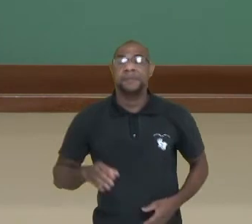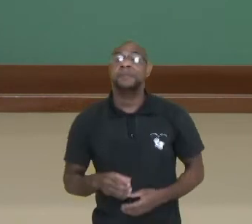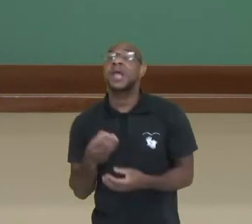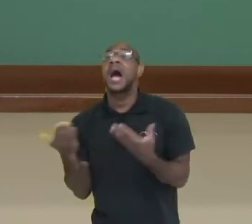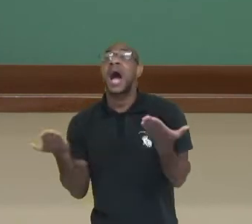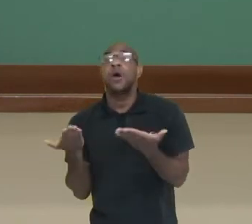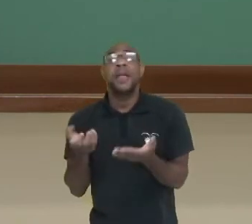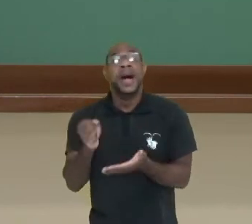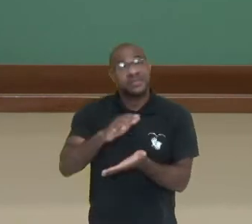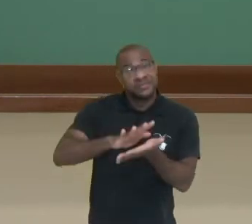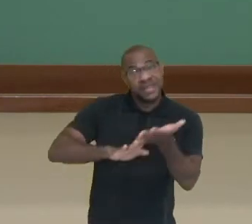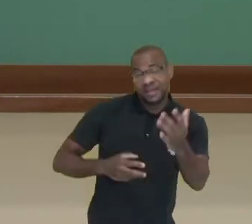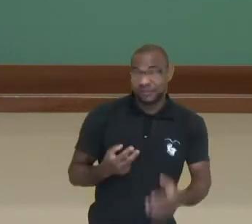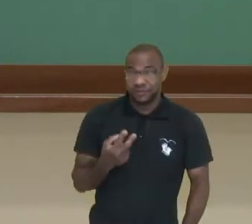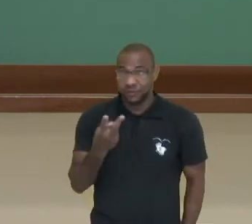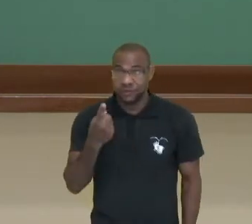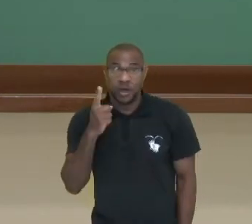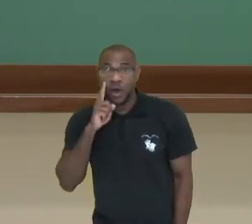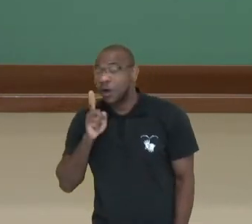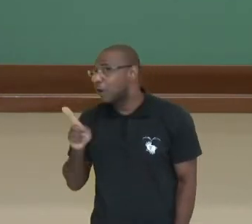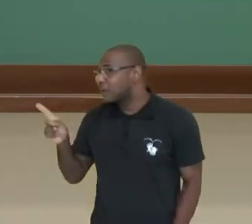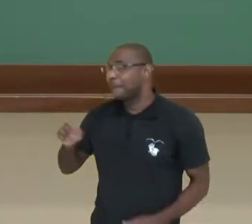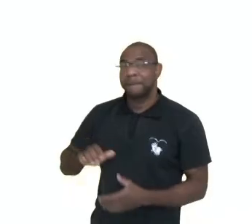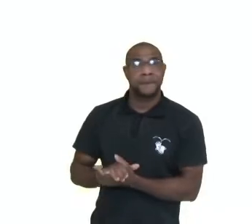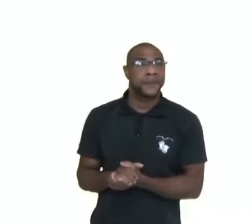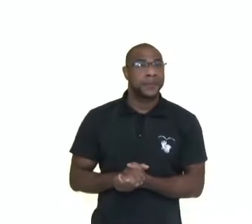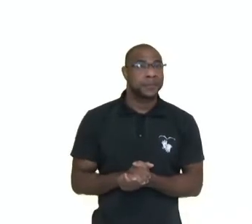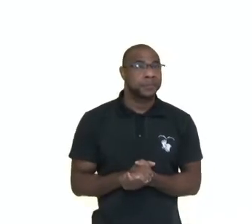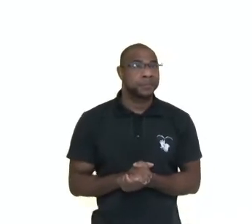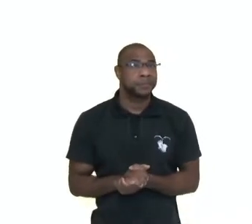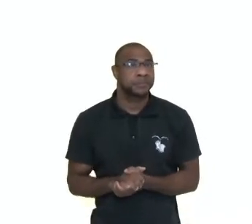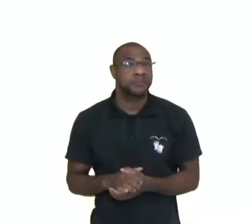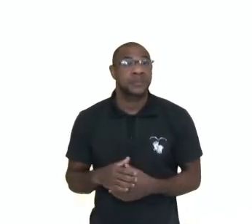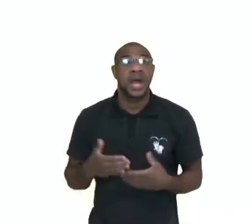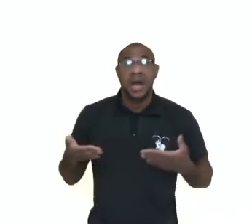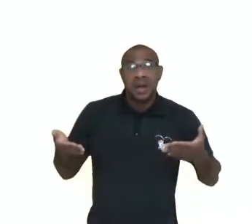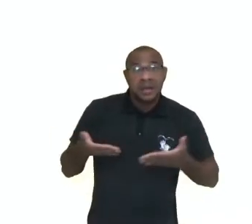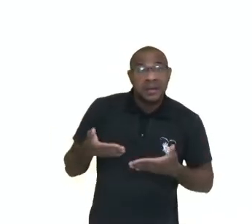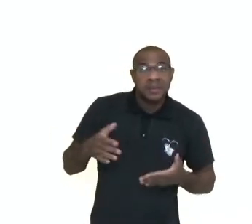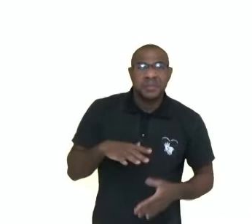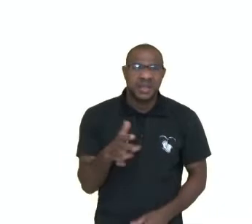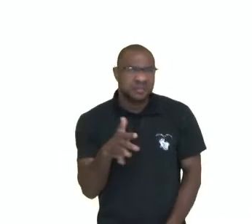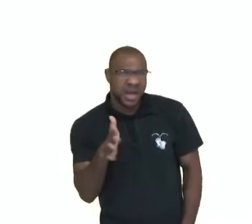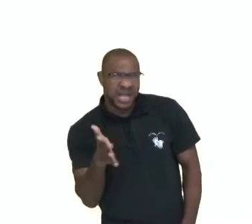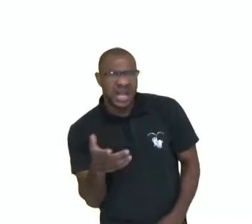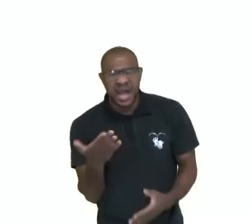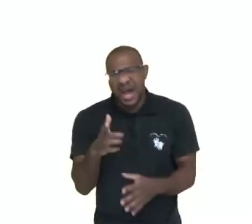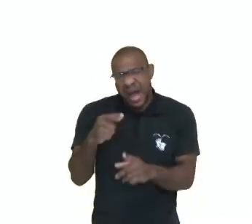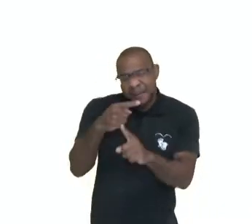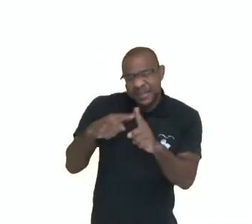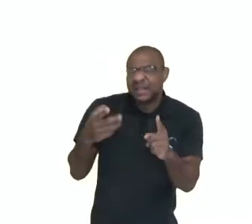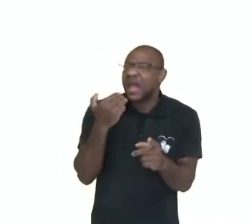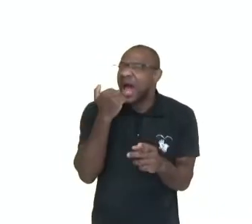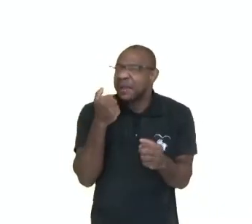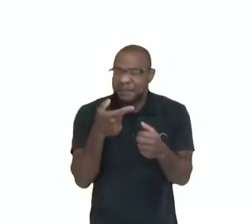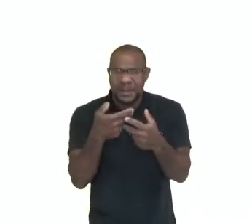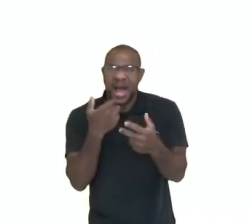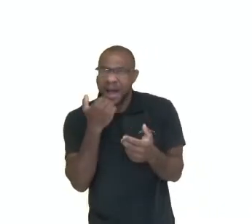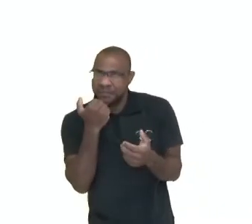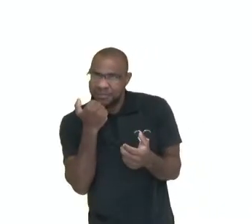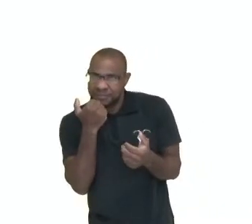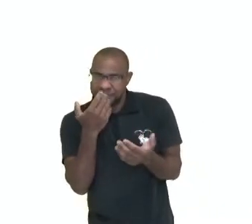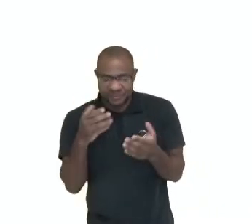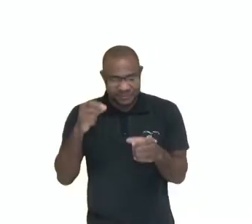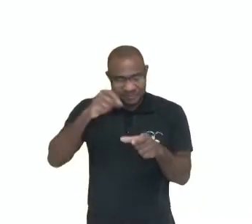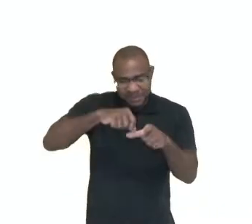uma atividade bem legal? Acompanhem comigo a leitura. Estima-se que mais da metade dos alimentos consumidos pela